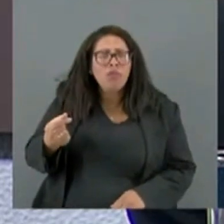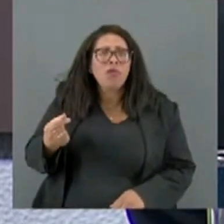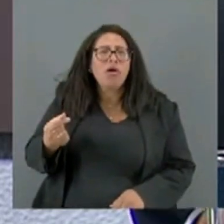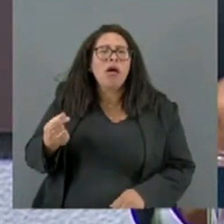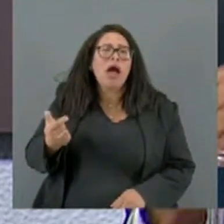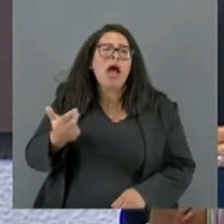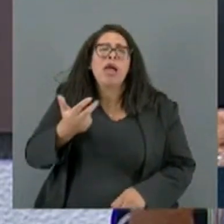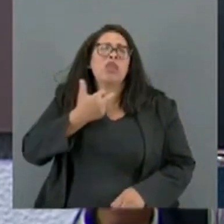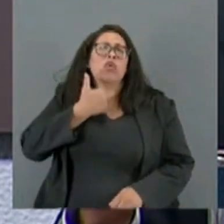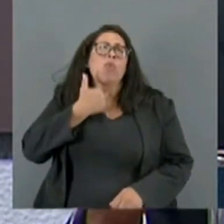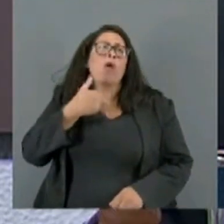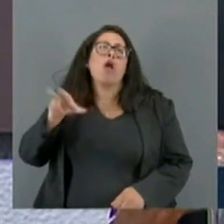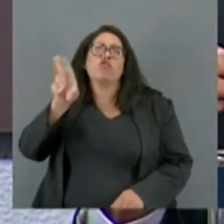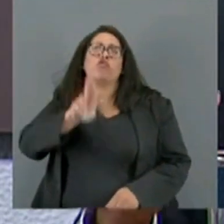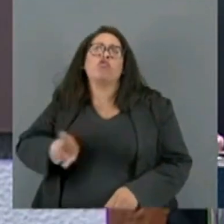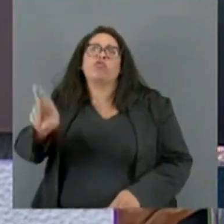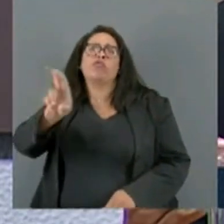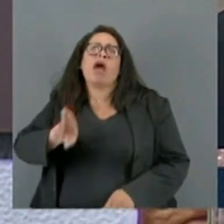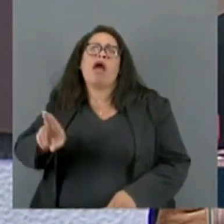não pode